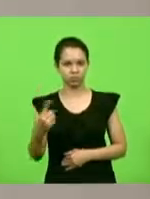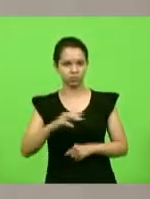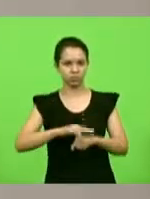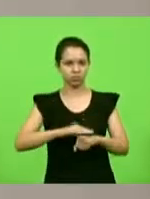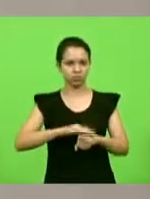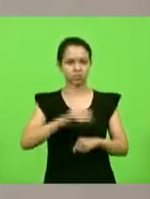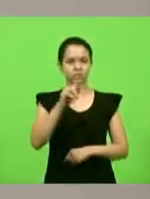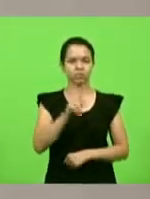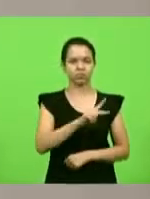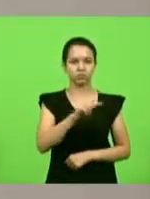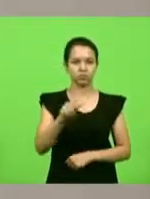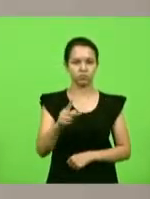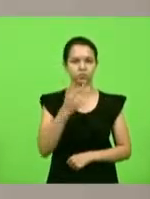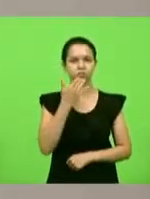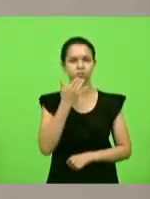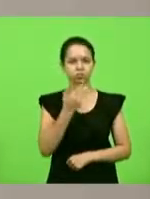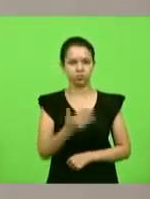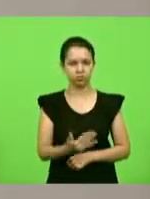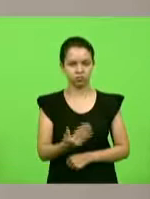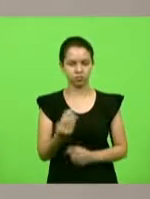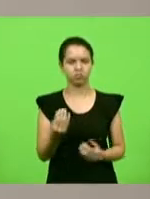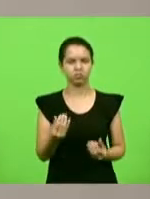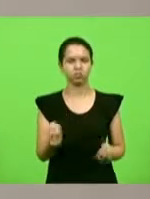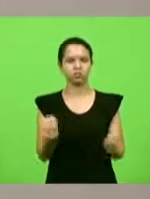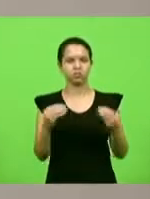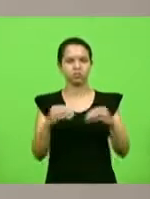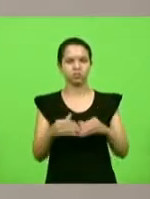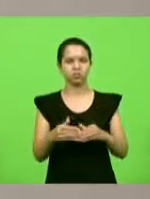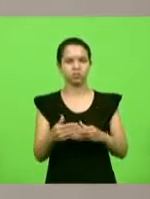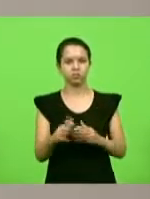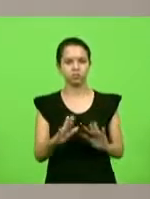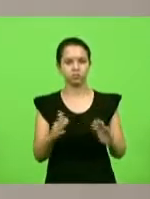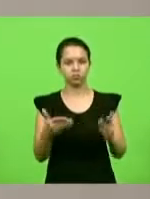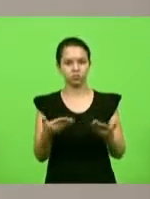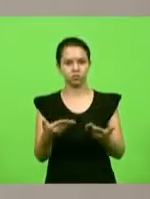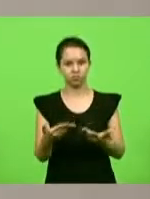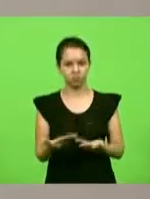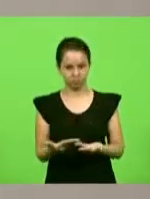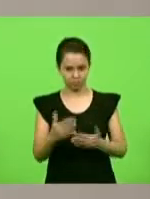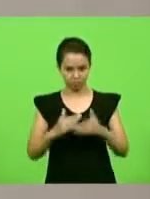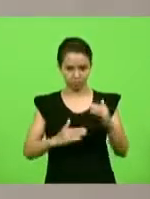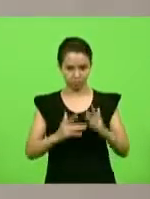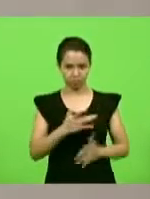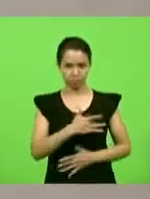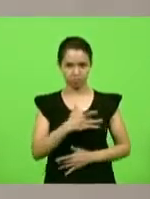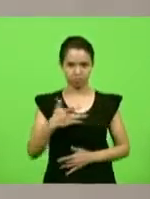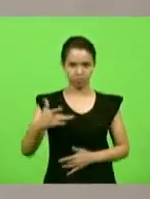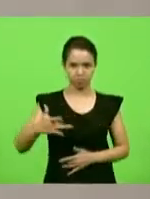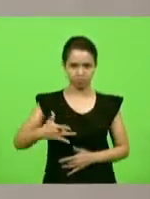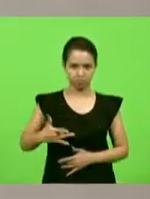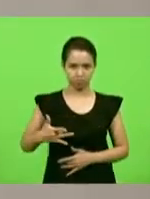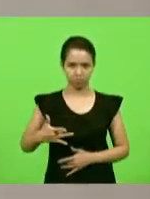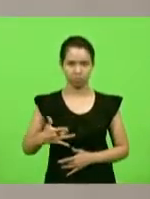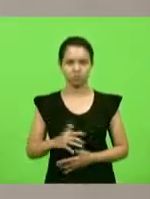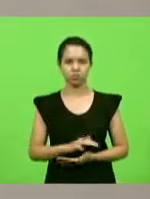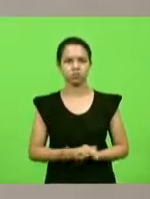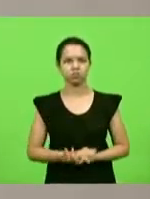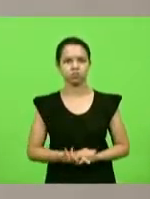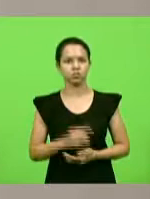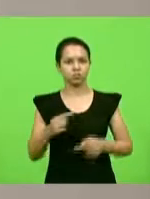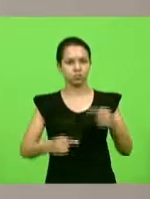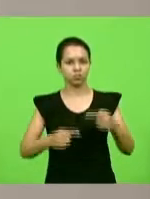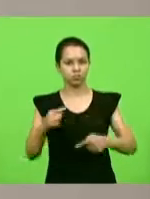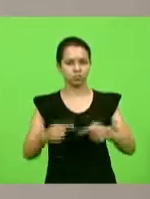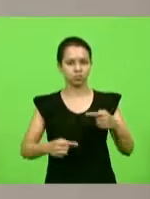Baldiceira, requer a instalação do Fórum de Práticas Integrativas de Saúde. Em discussão. Não havendo quem queira discutir,